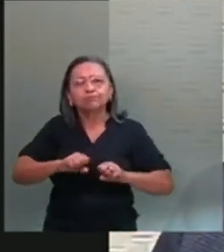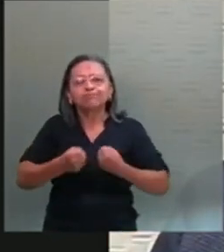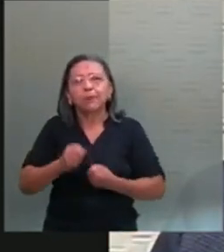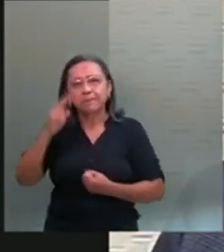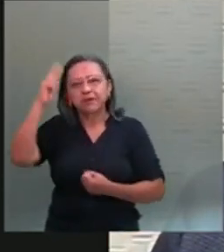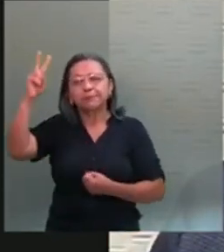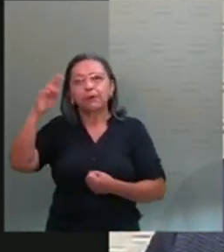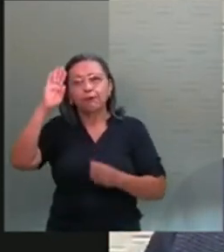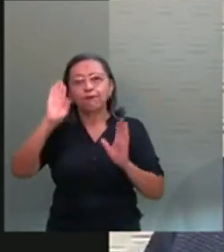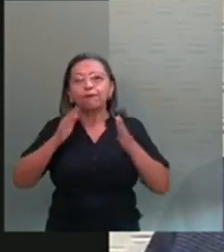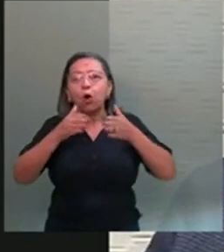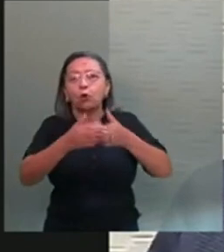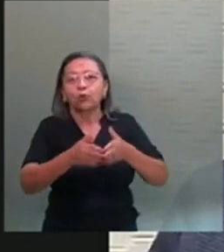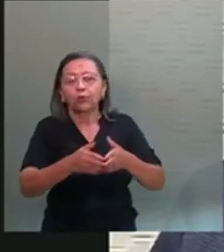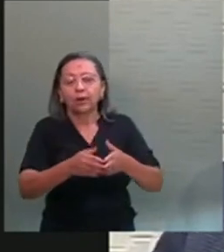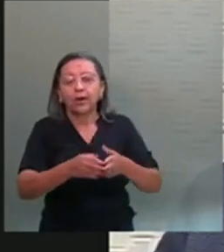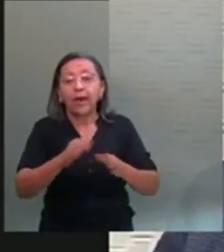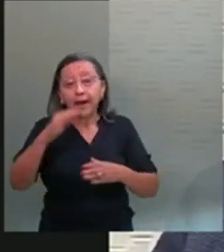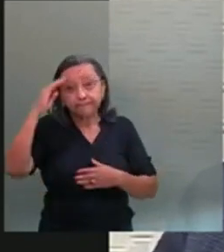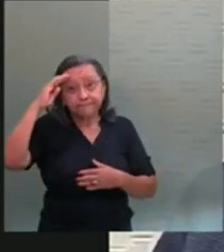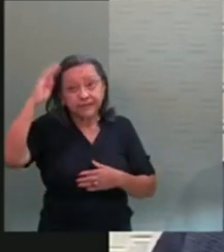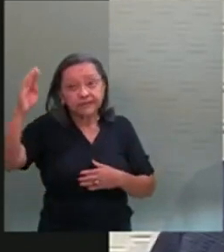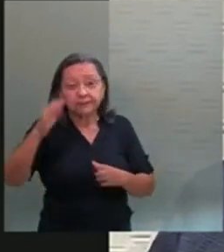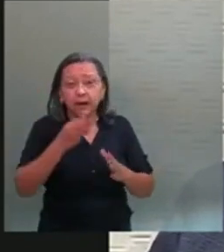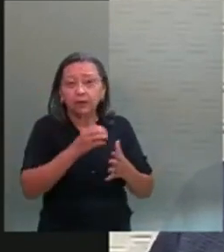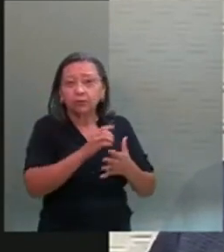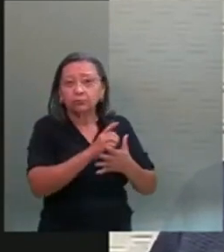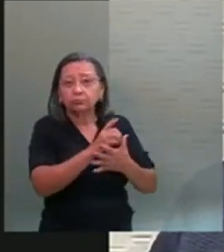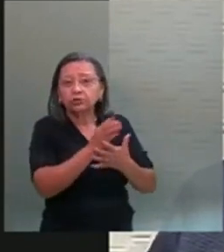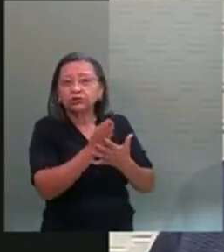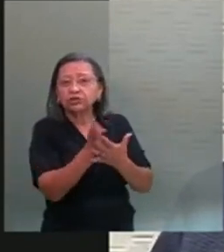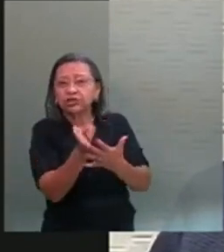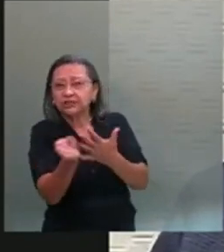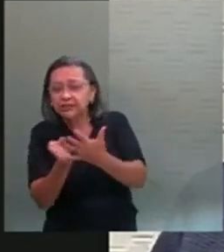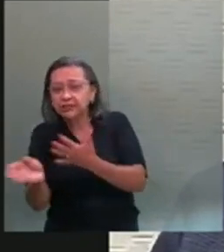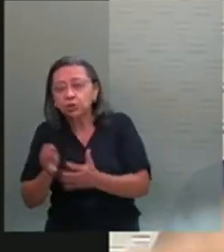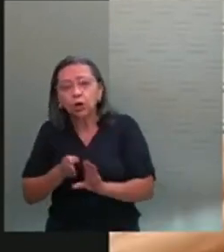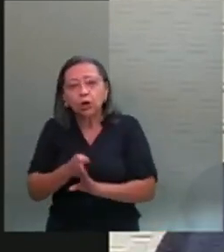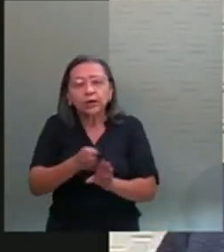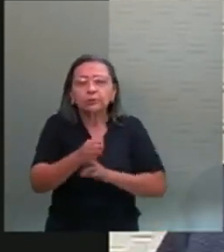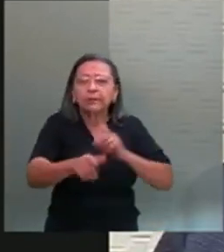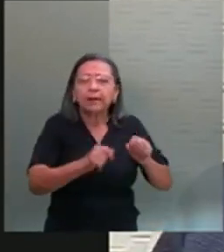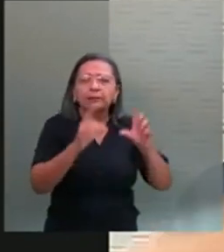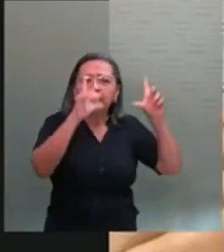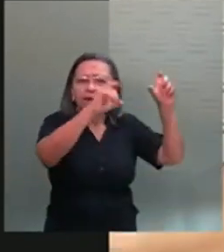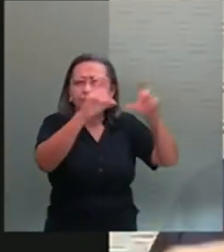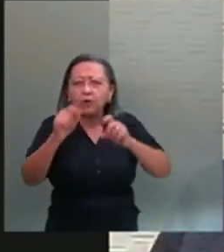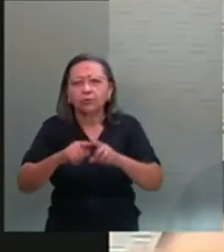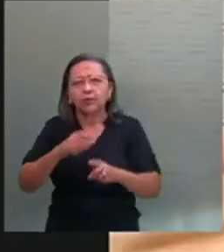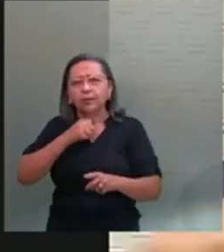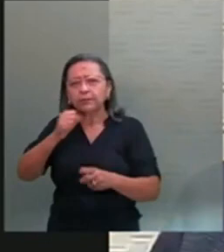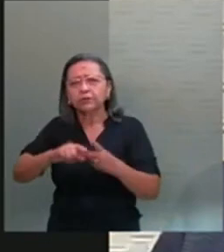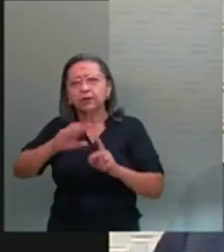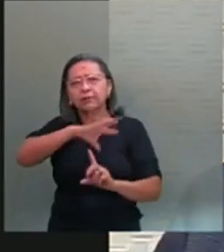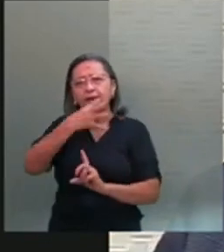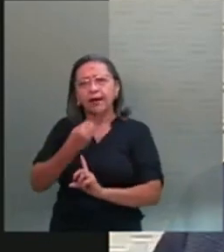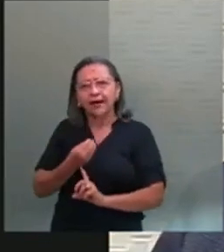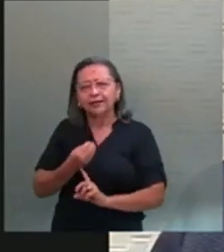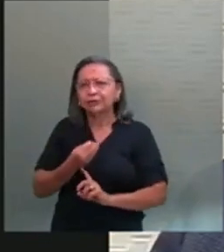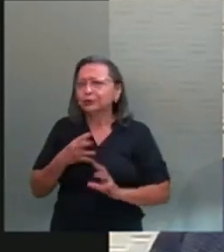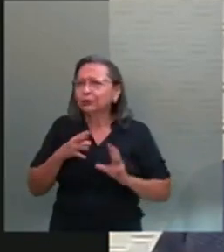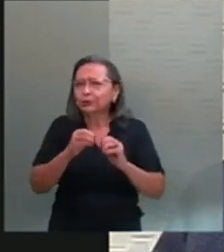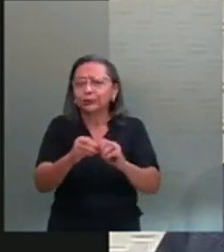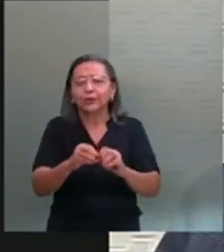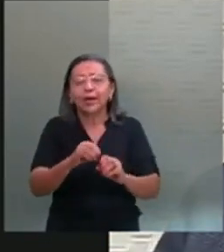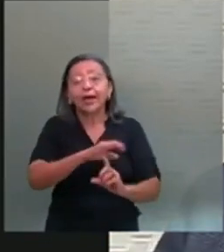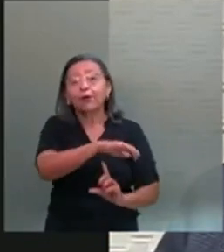Agência Senado. Ela é a principal diretriz que orienta o trabalho da fotografia, da reportagem, da arte e da edição. É